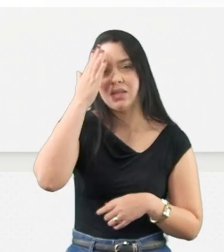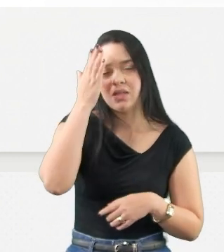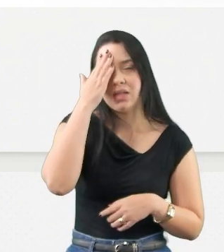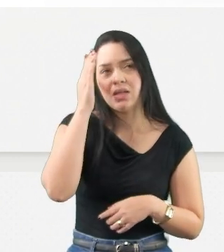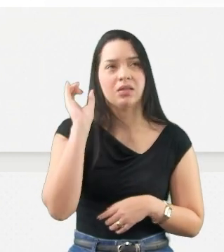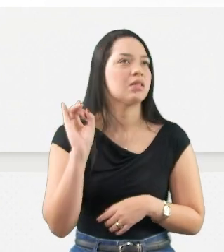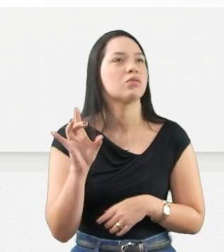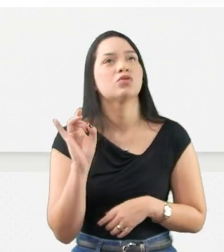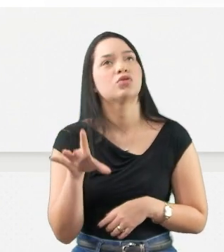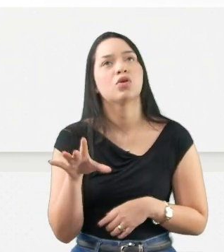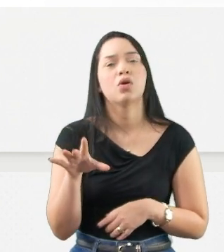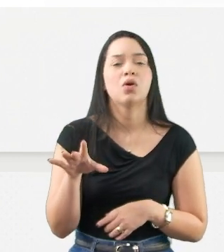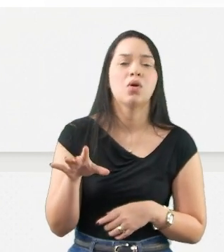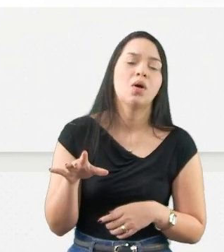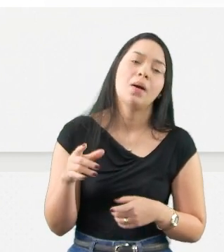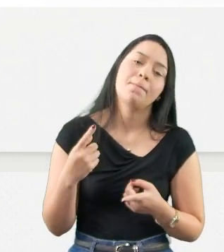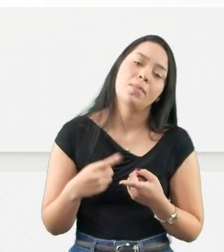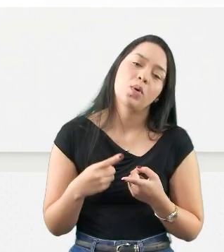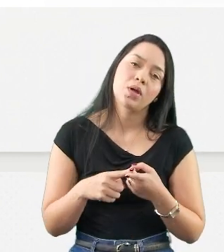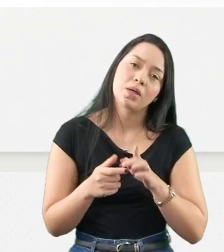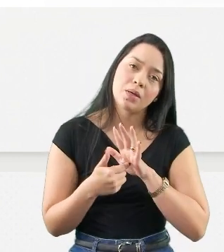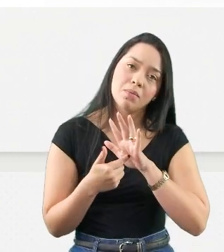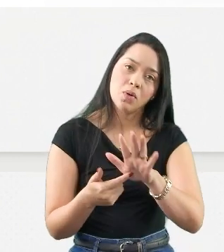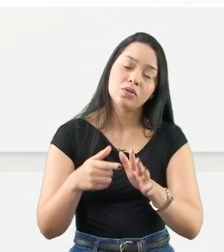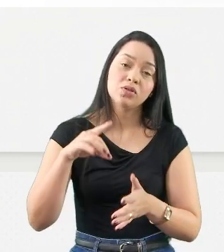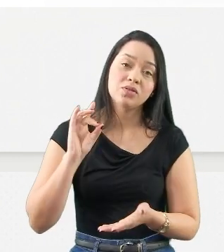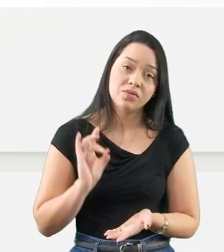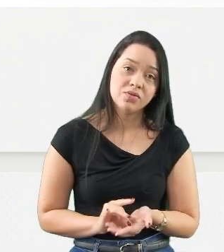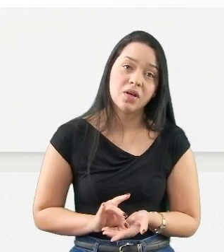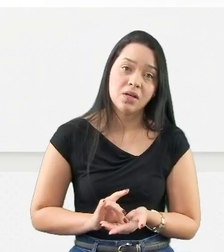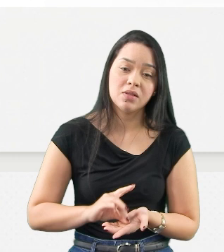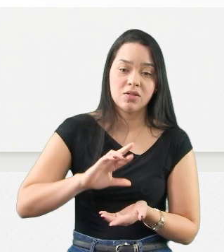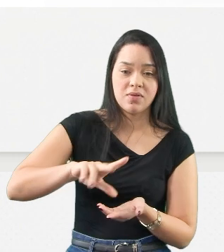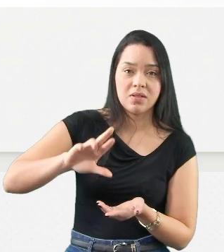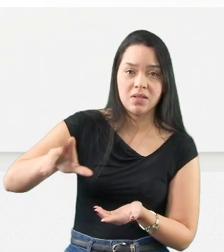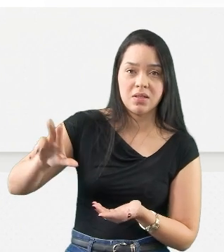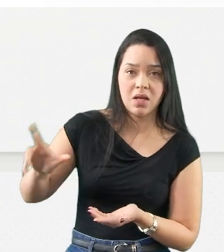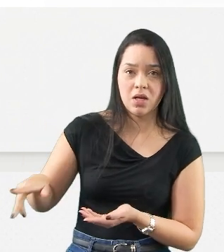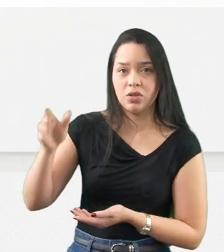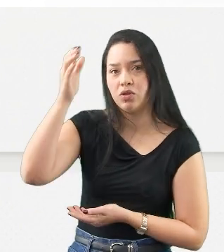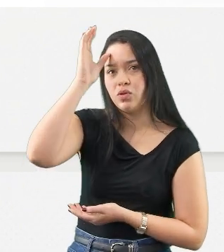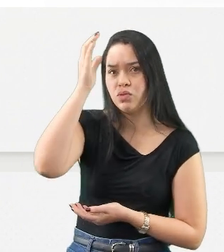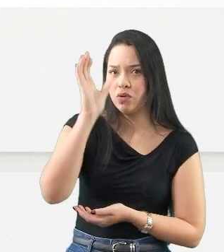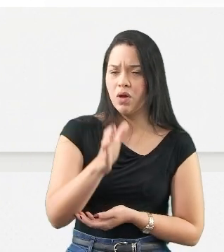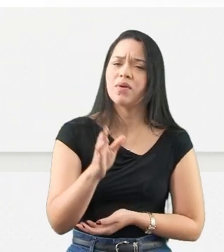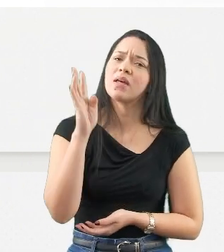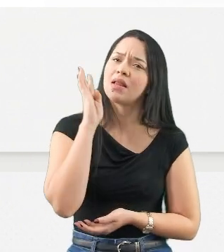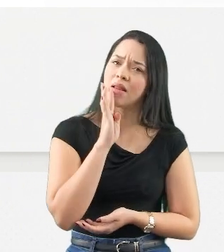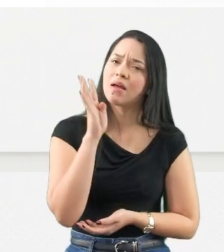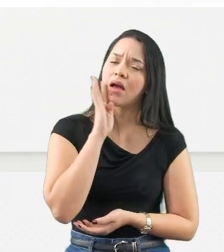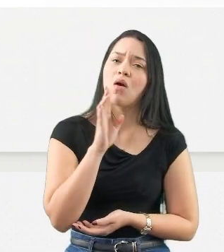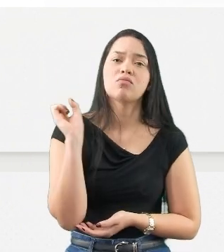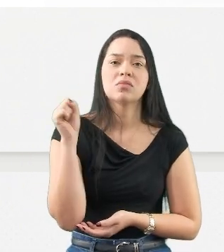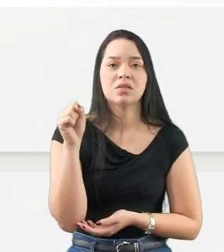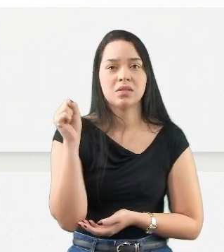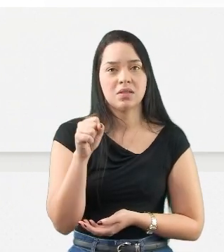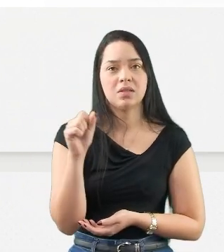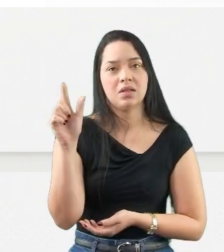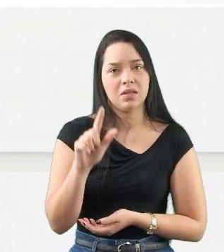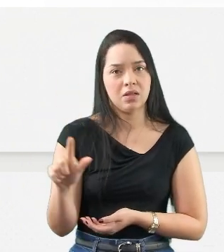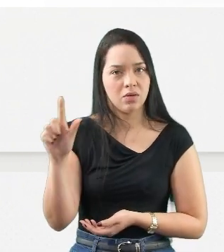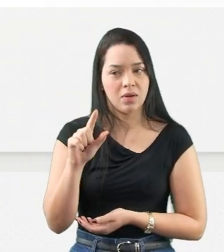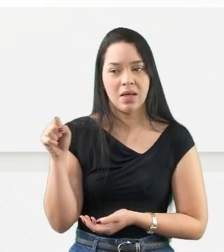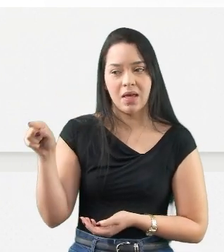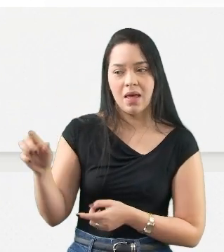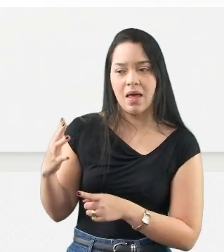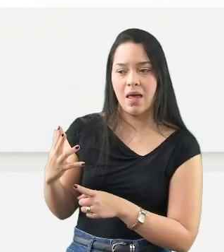é homogêneo, porque ela reflete, de fato, essa diversidade cultural. Isso que é legal da literatura, né? Que mesmo sendo